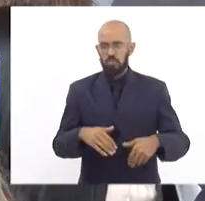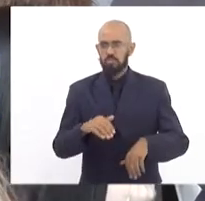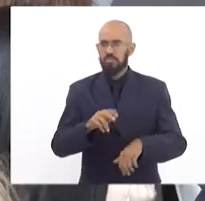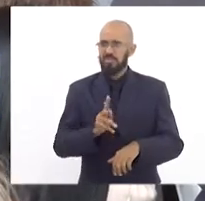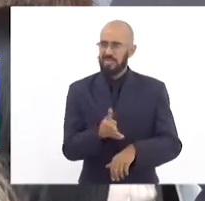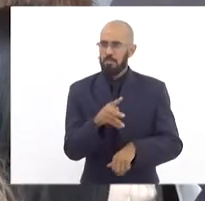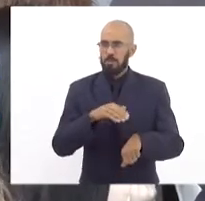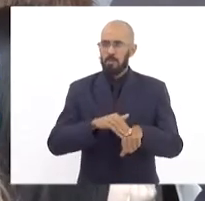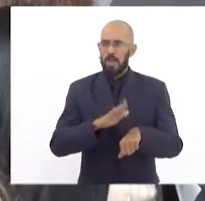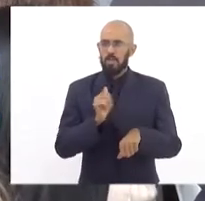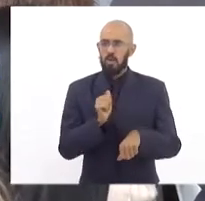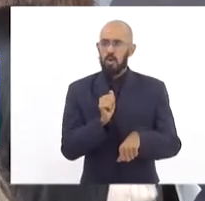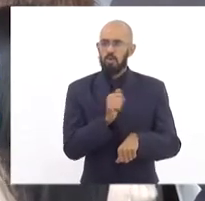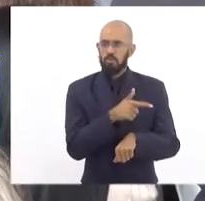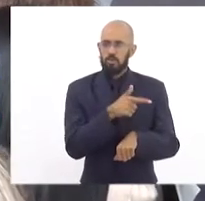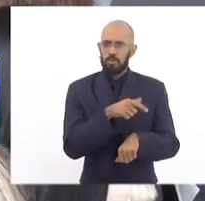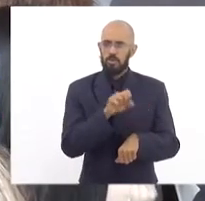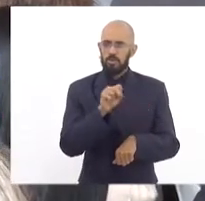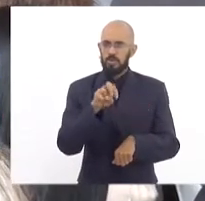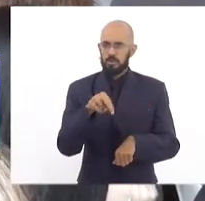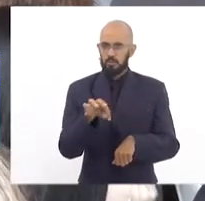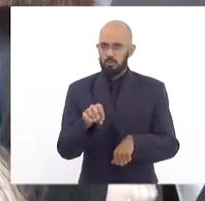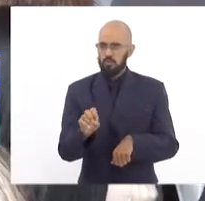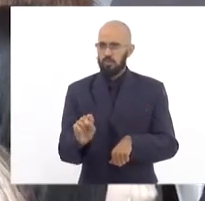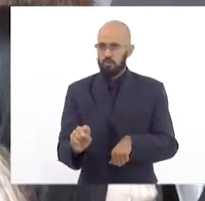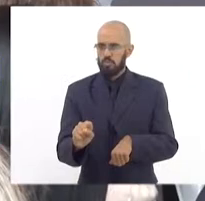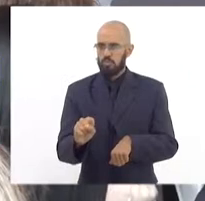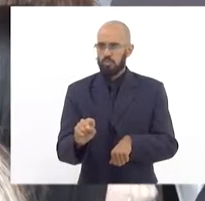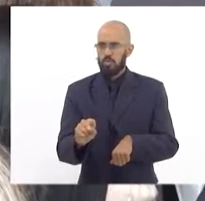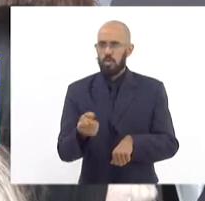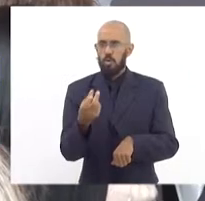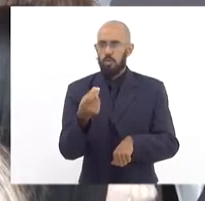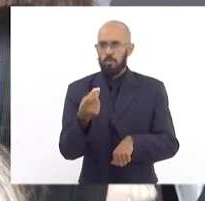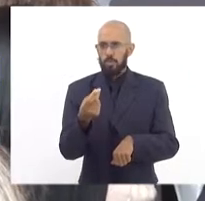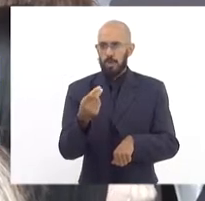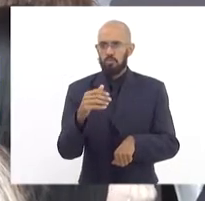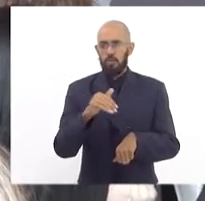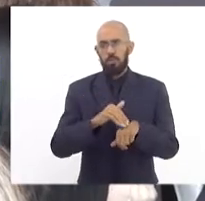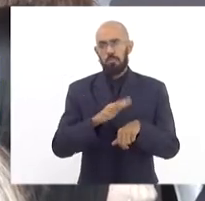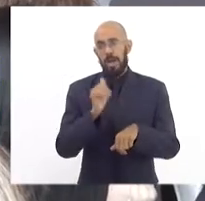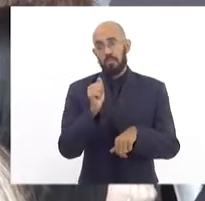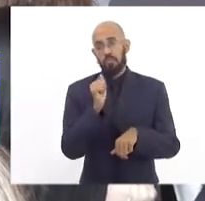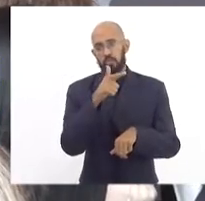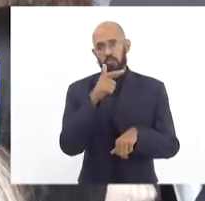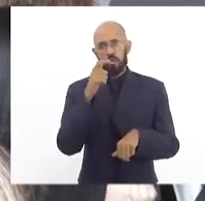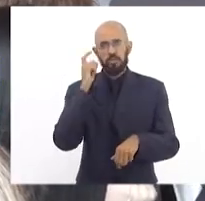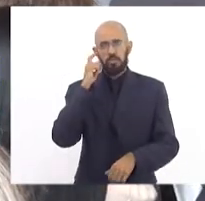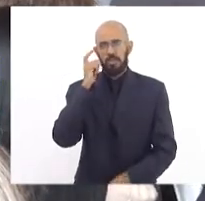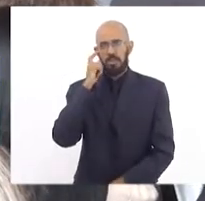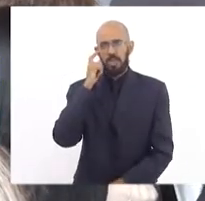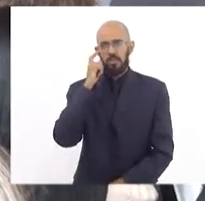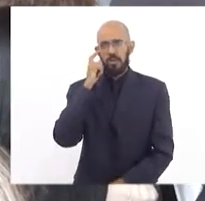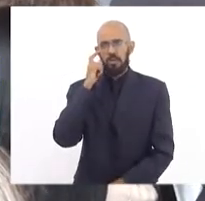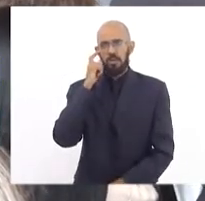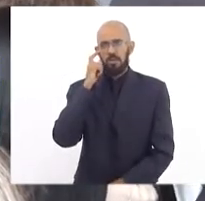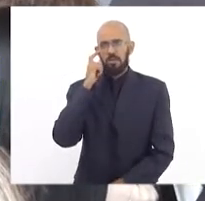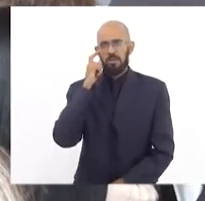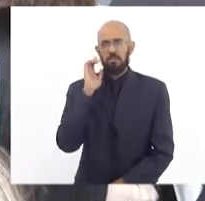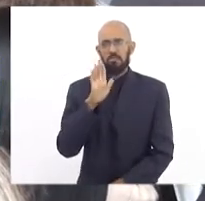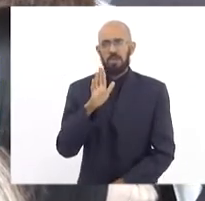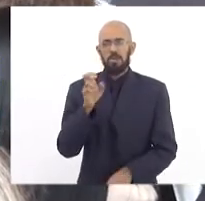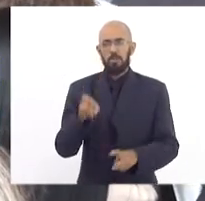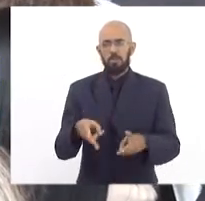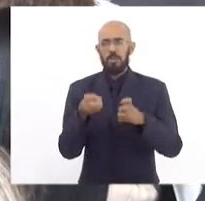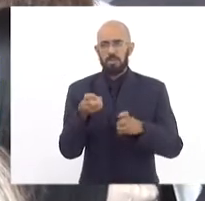pré-sal. Logicamente, agora o preço foi muito além do imaginado. Mas vejo uma janela